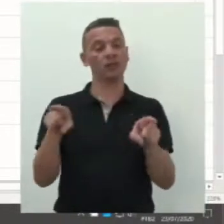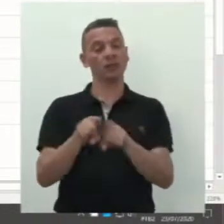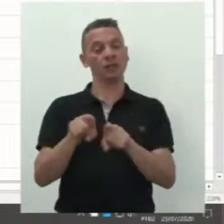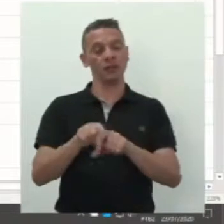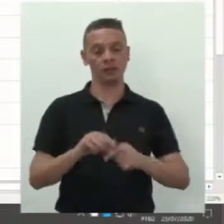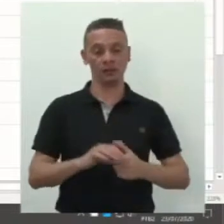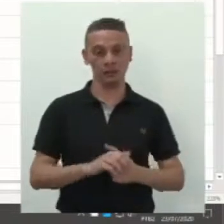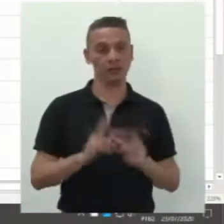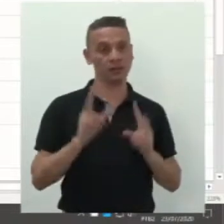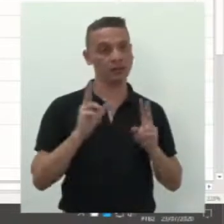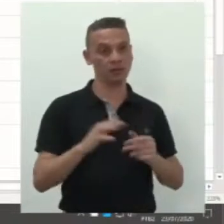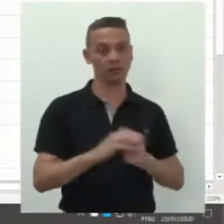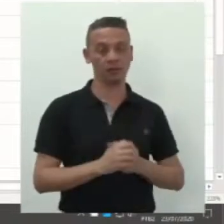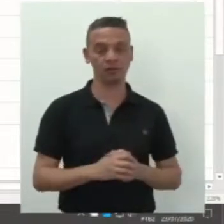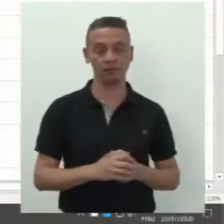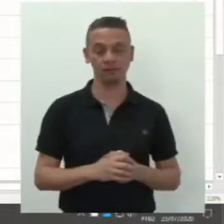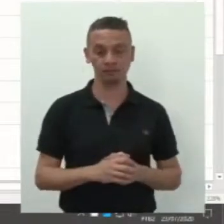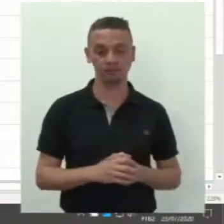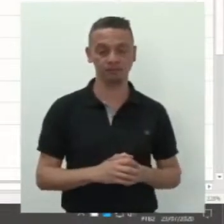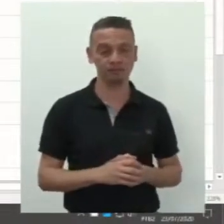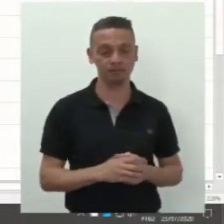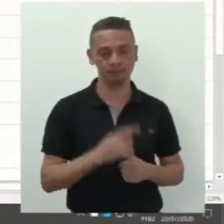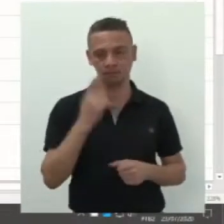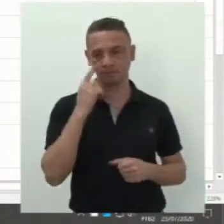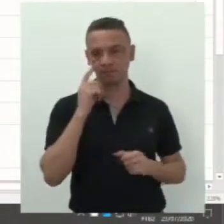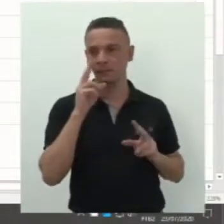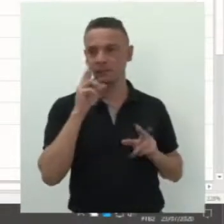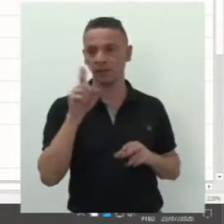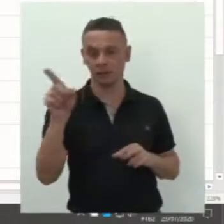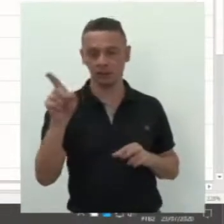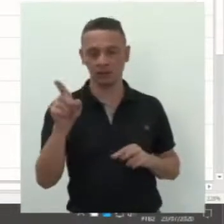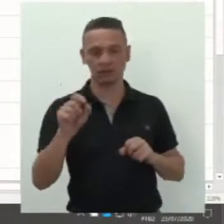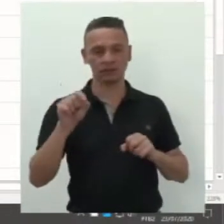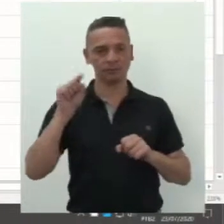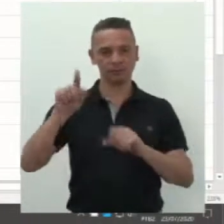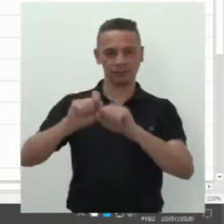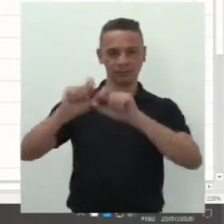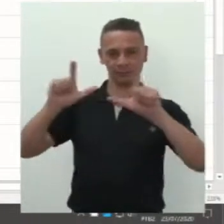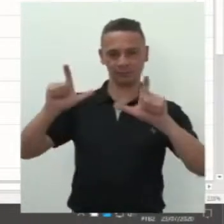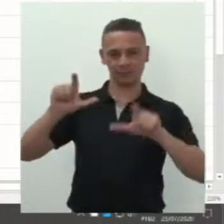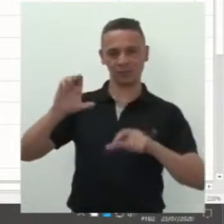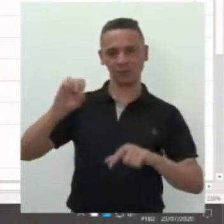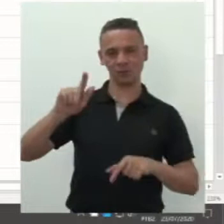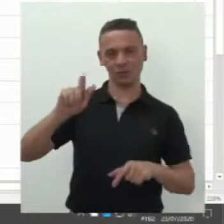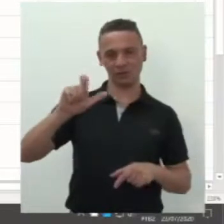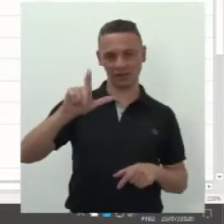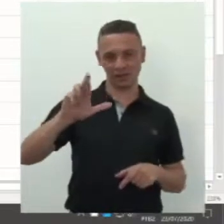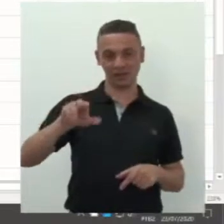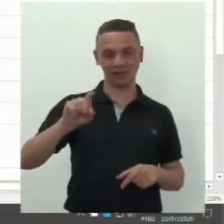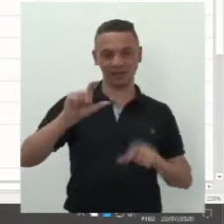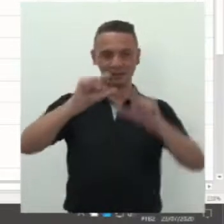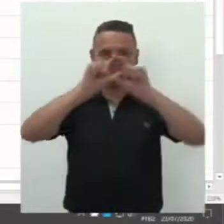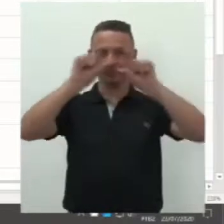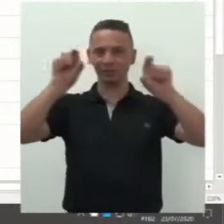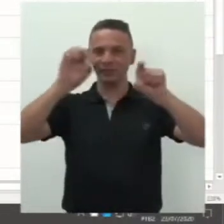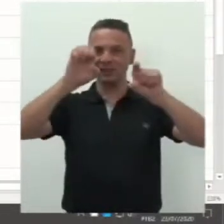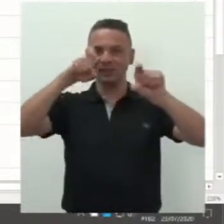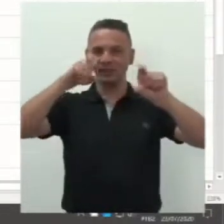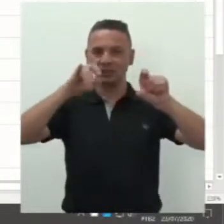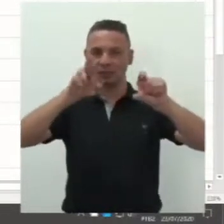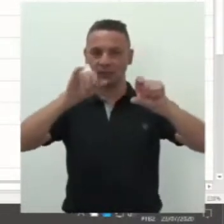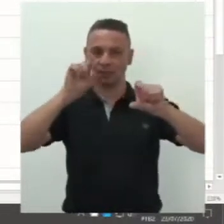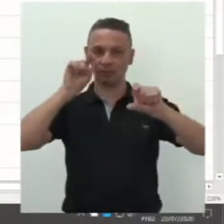aqui. Então, se a gente vier em congelar painéis de novo, ainda lá na guia exibir, ó, eu vim na guia